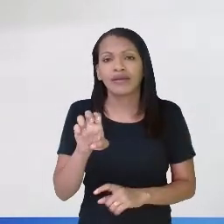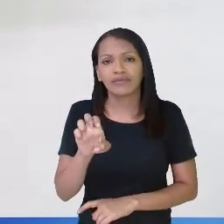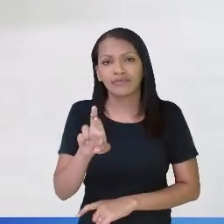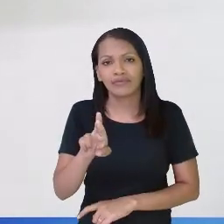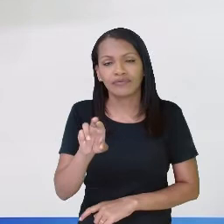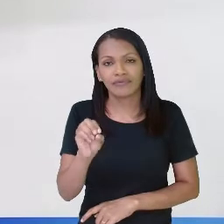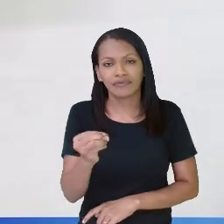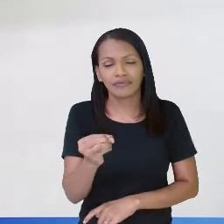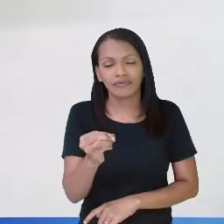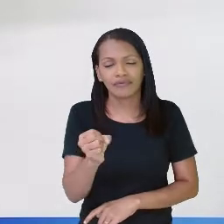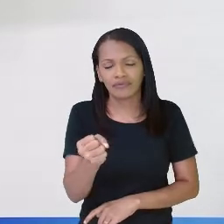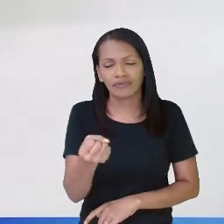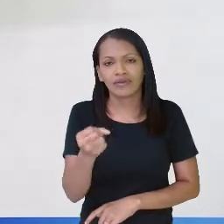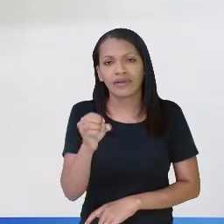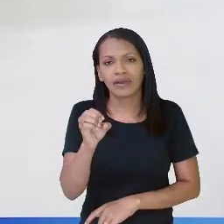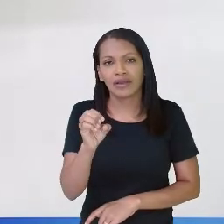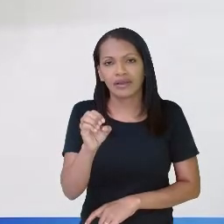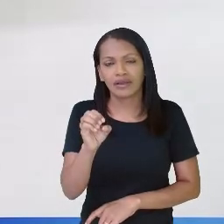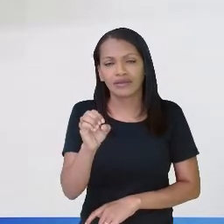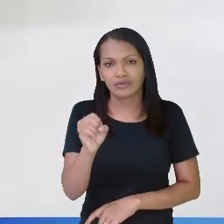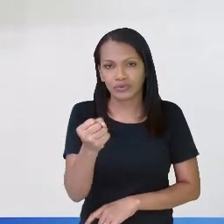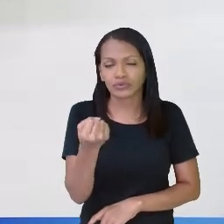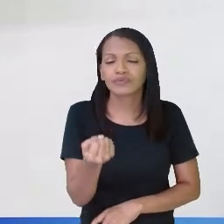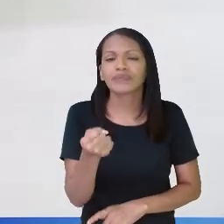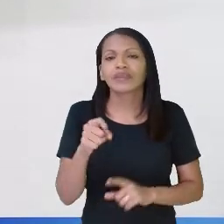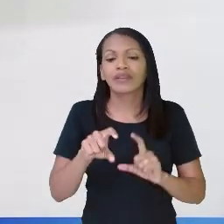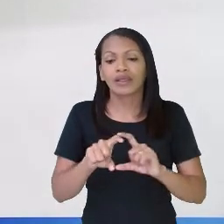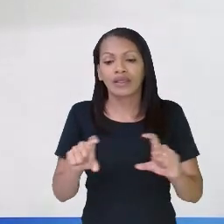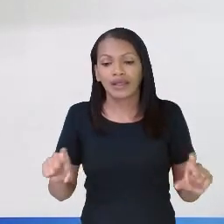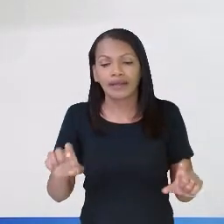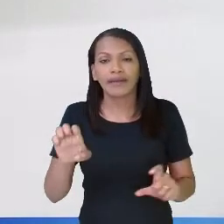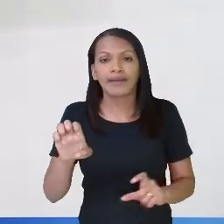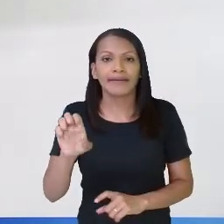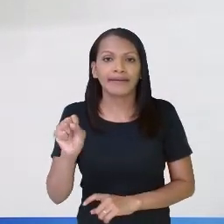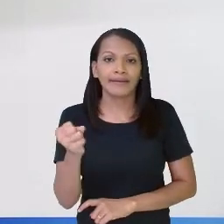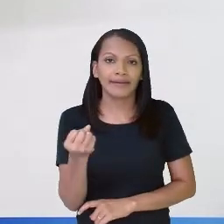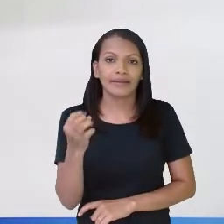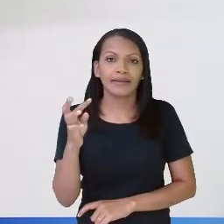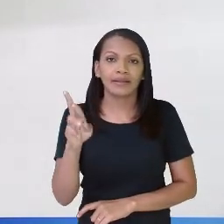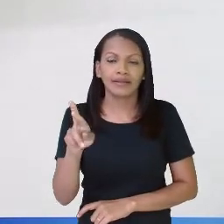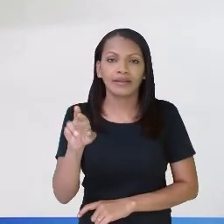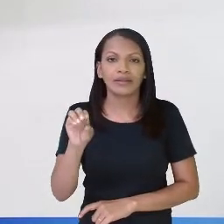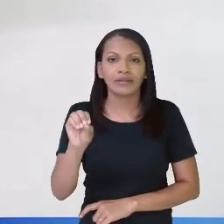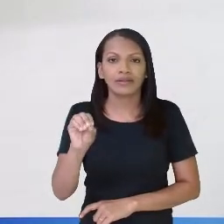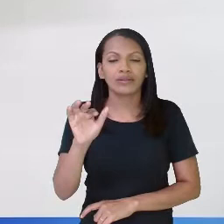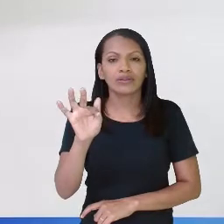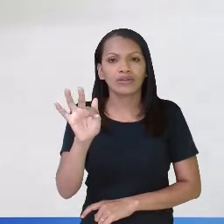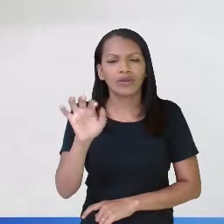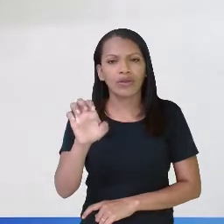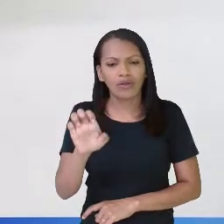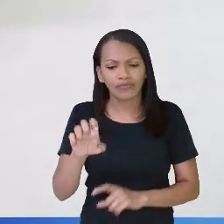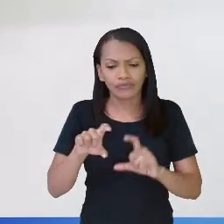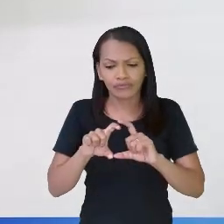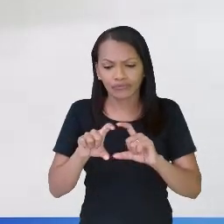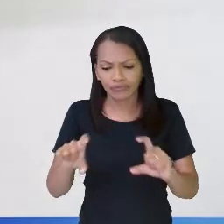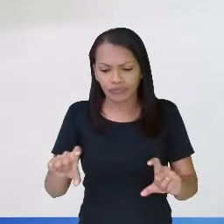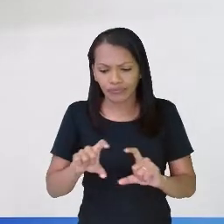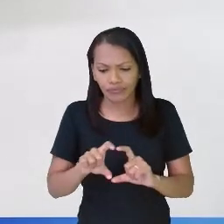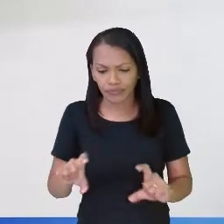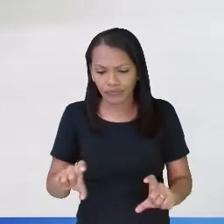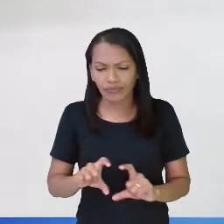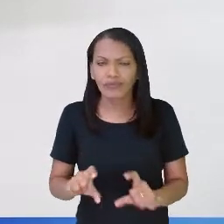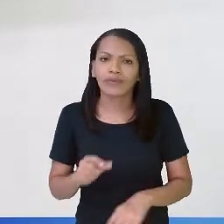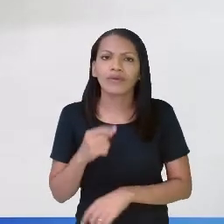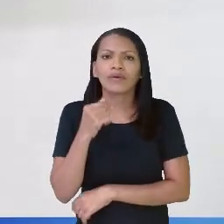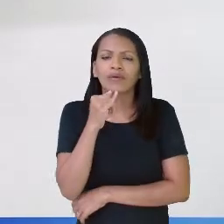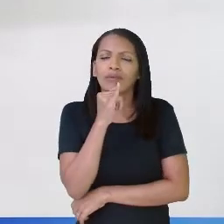O verso, como eu já disse, é cada linha do poema, e a estrofe é quando nós vamos agrupando ali os versos. Uma estrofe,